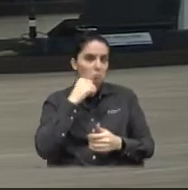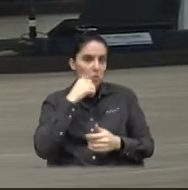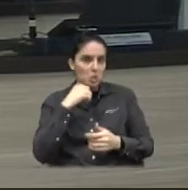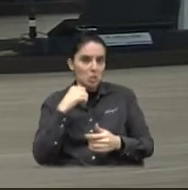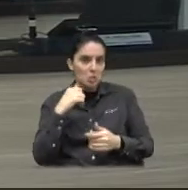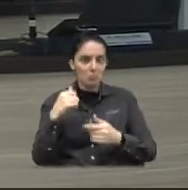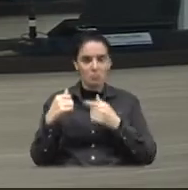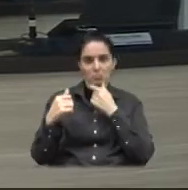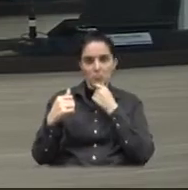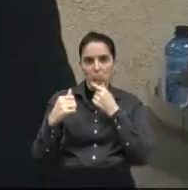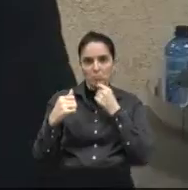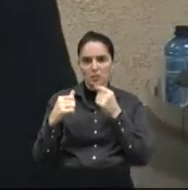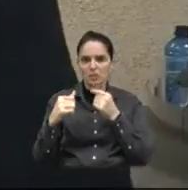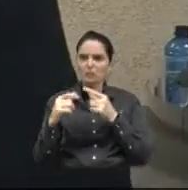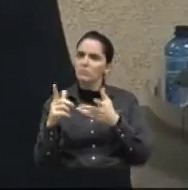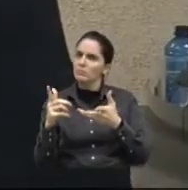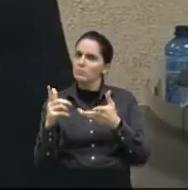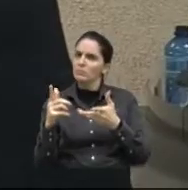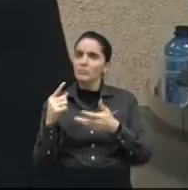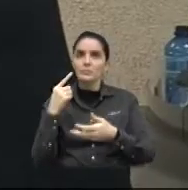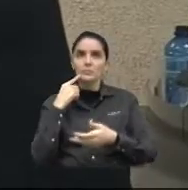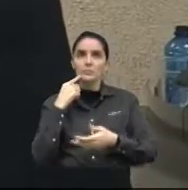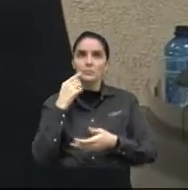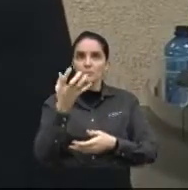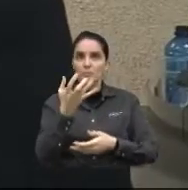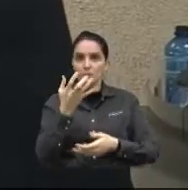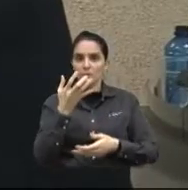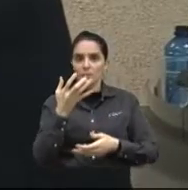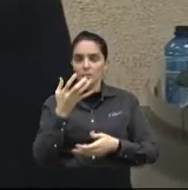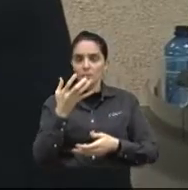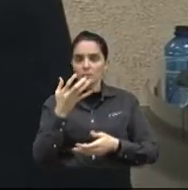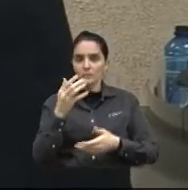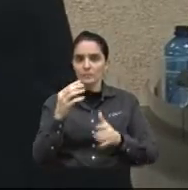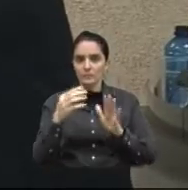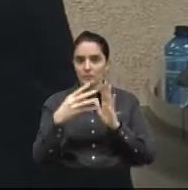uma imagem para colocar a imagem